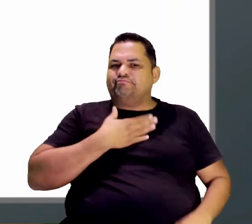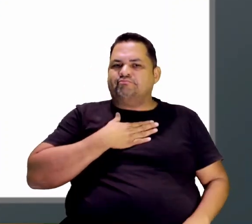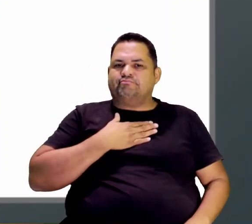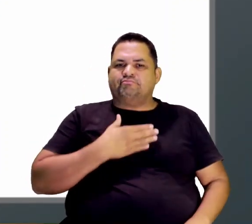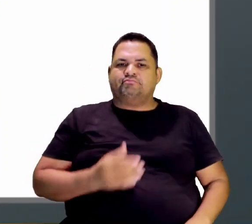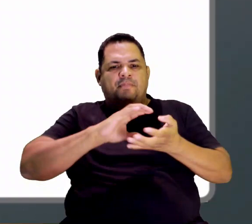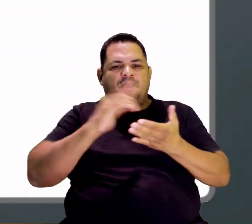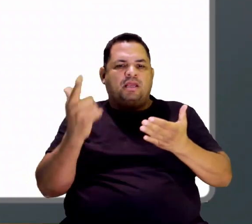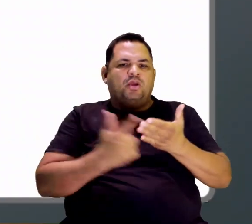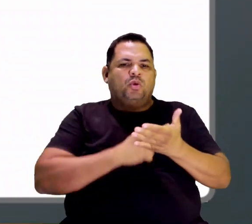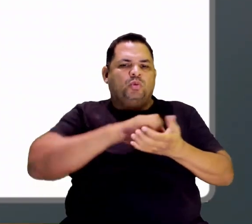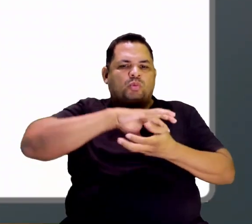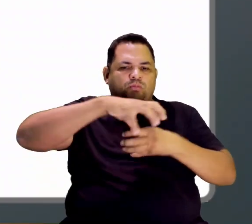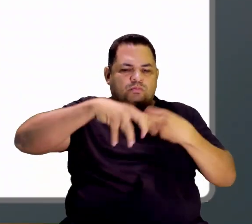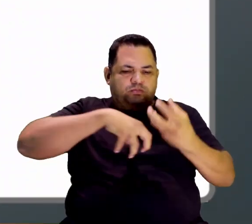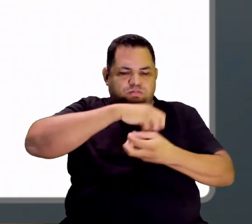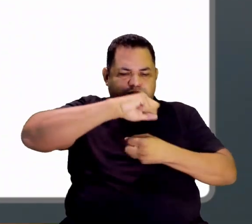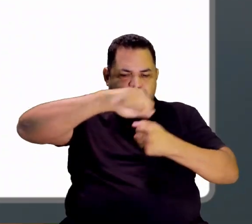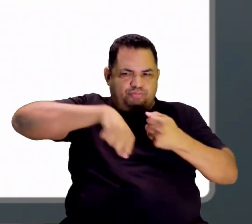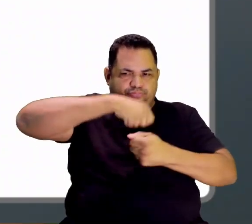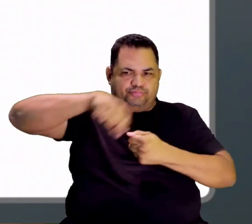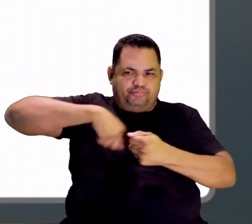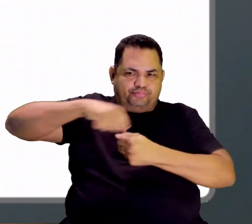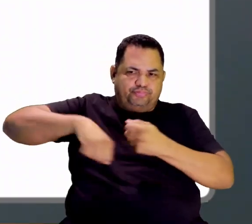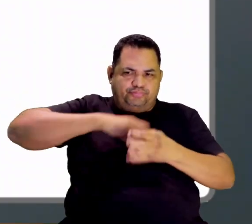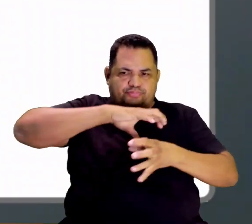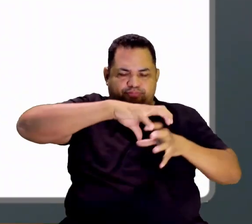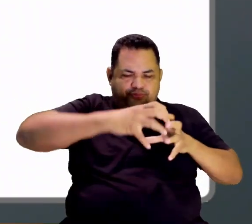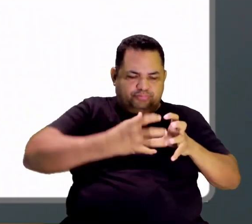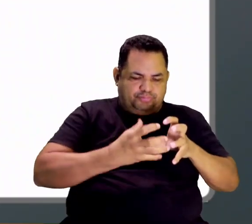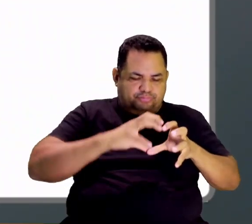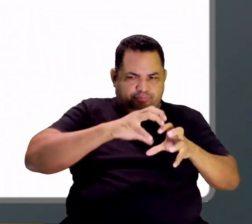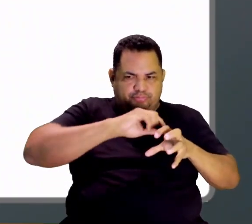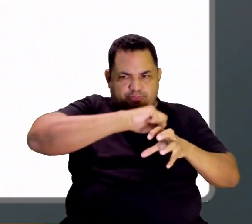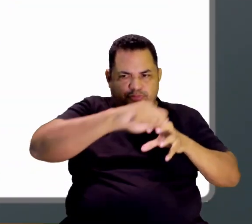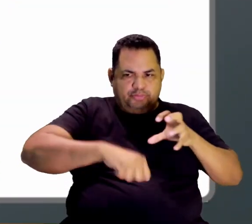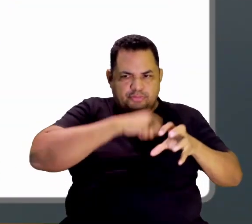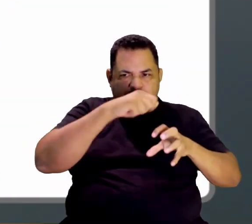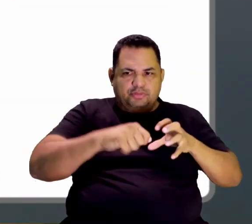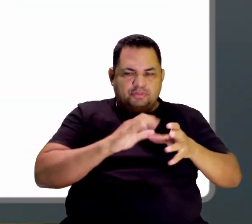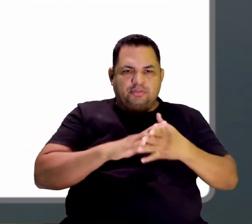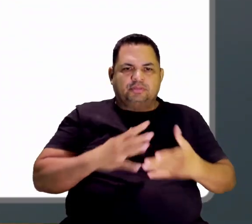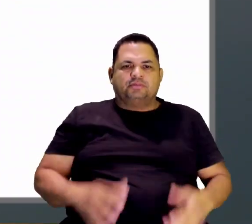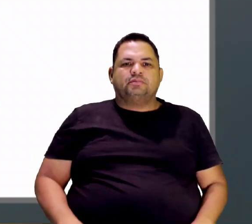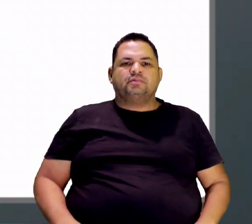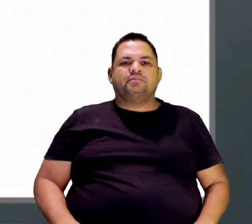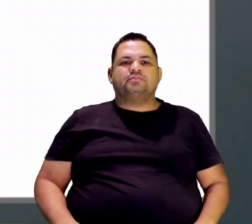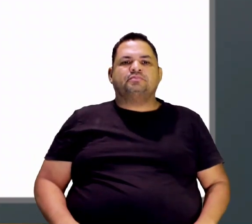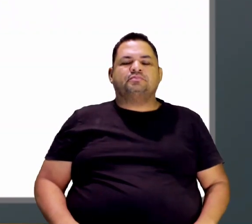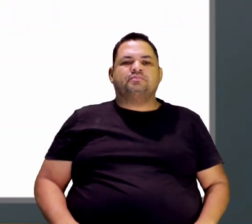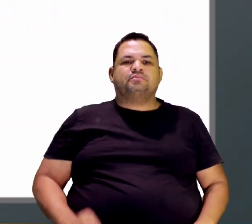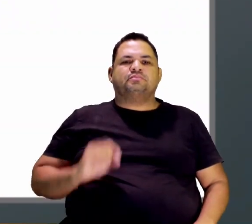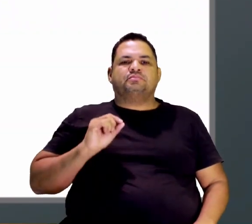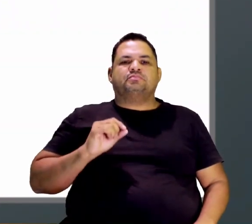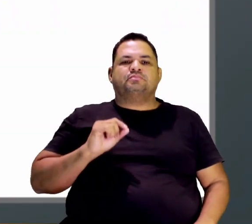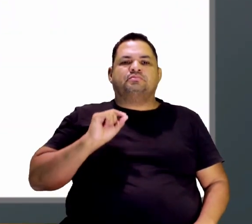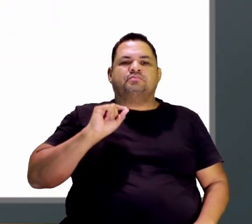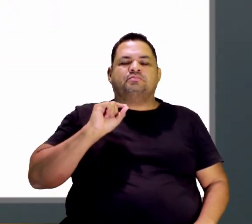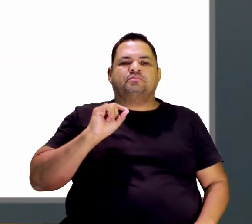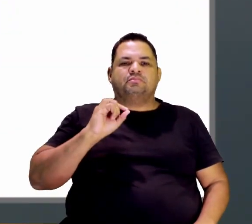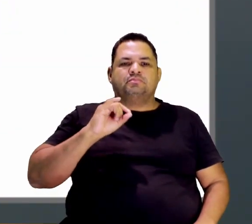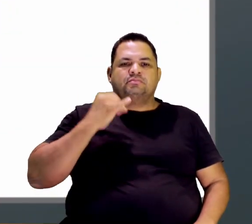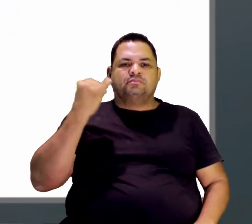aula, eu trago para você aí um link, tá? Sobre os fundamentos do voleibol, né?